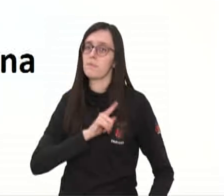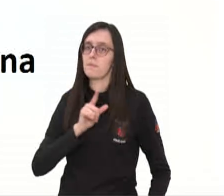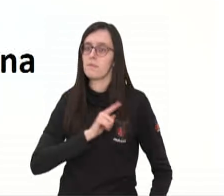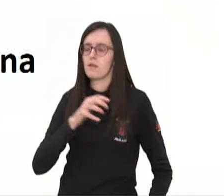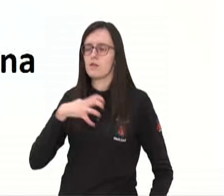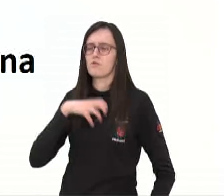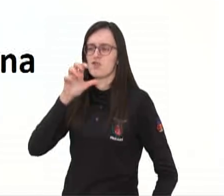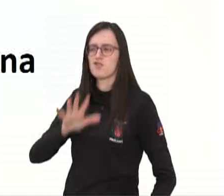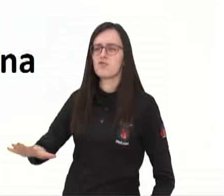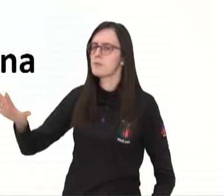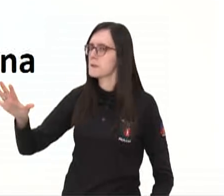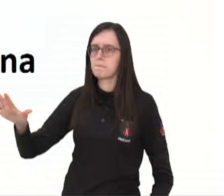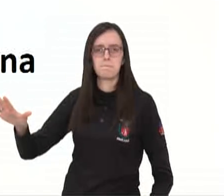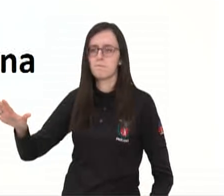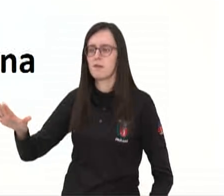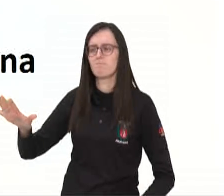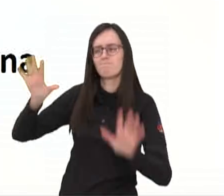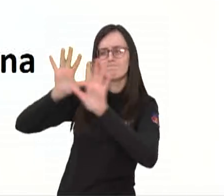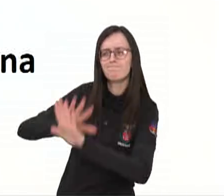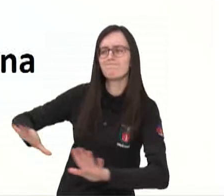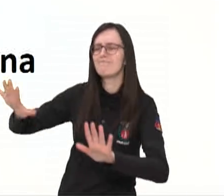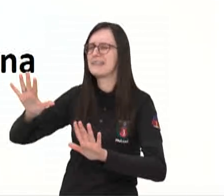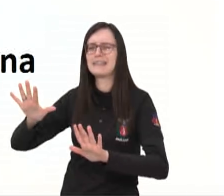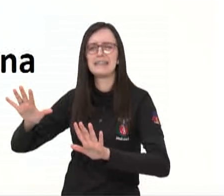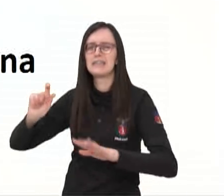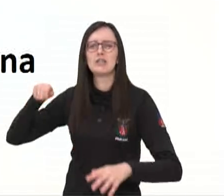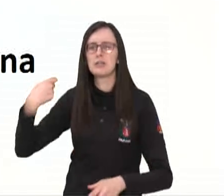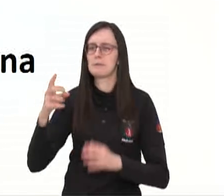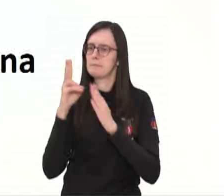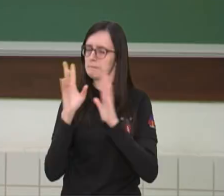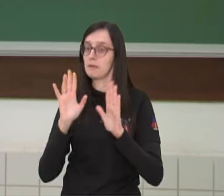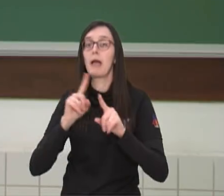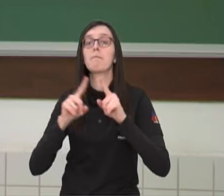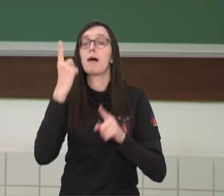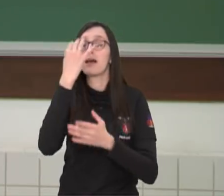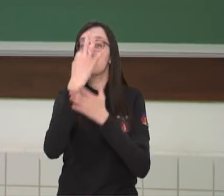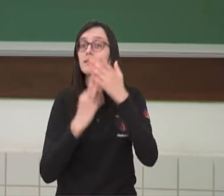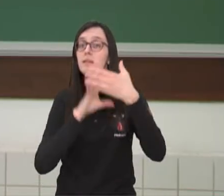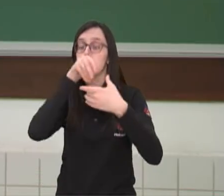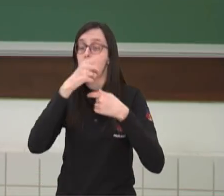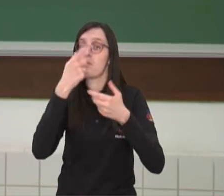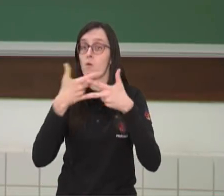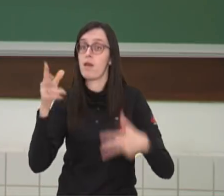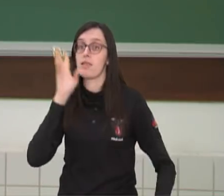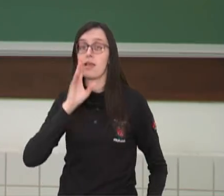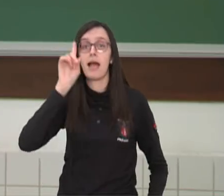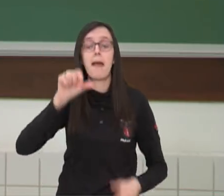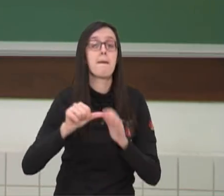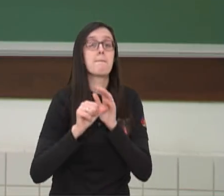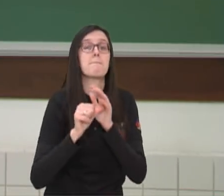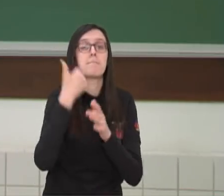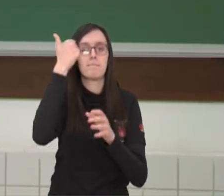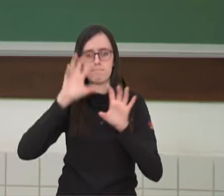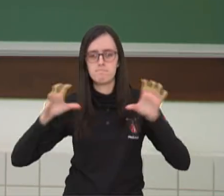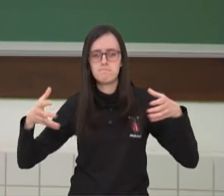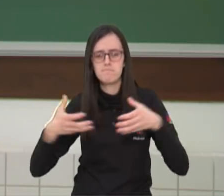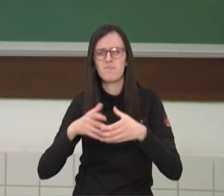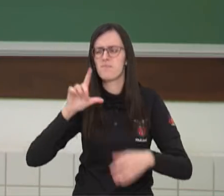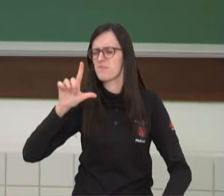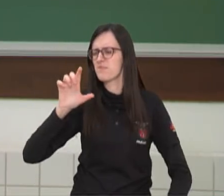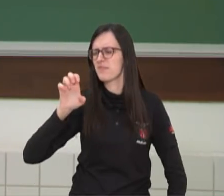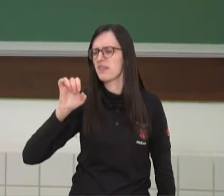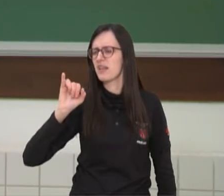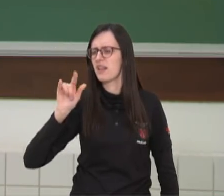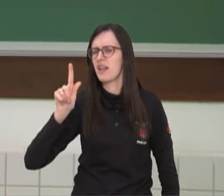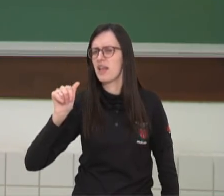noção genérica de índio. Ei, o texto tem uma informação bem legal. O SPI é a primeira agência leiga a lidar com